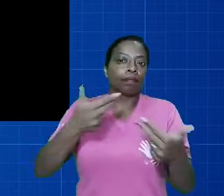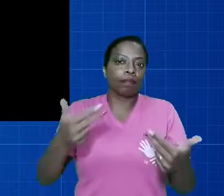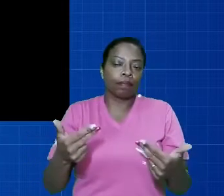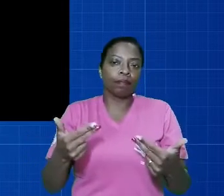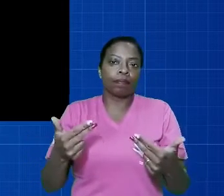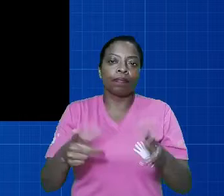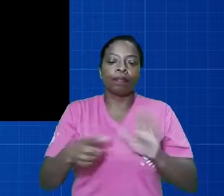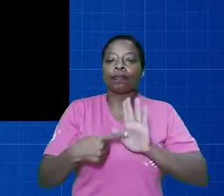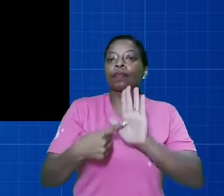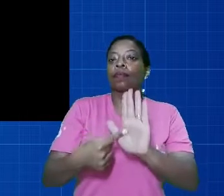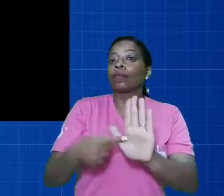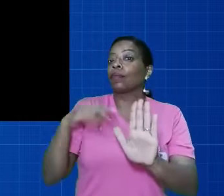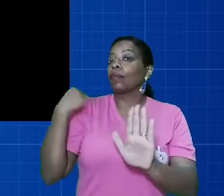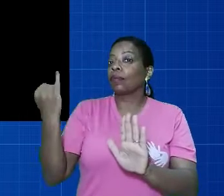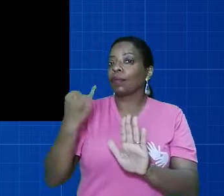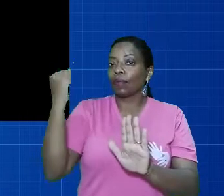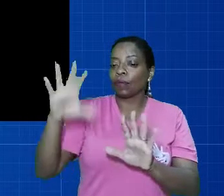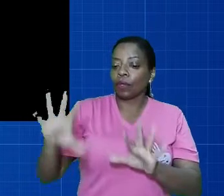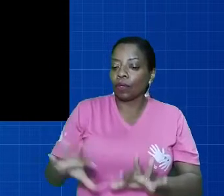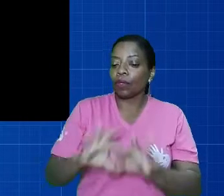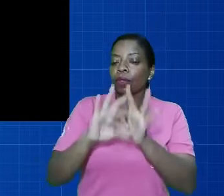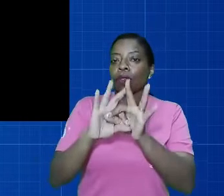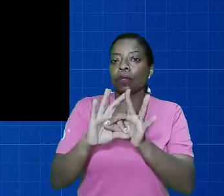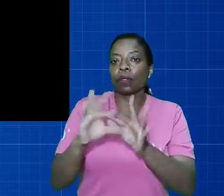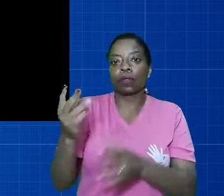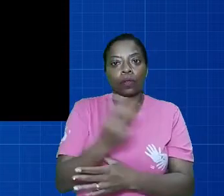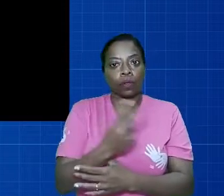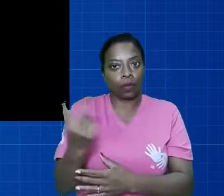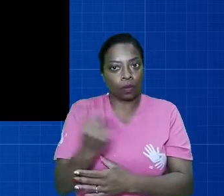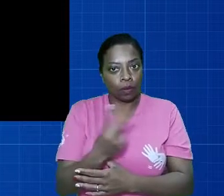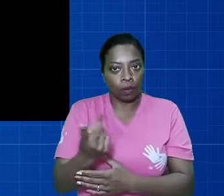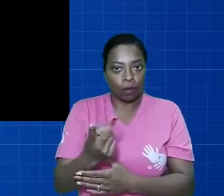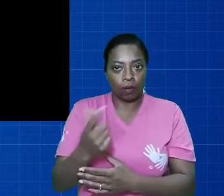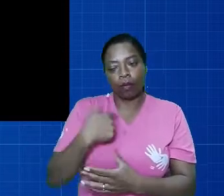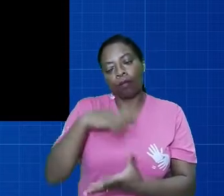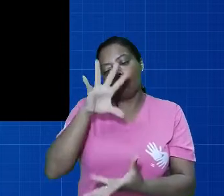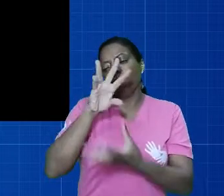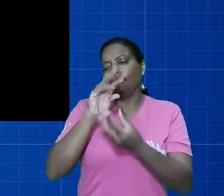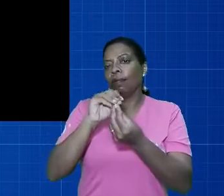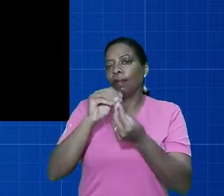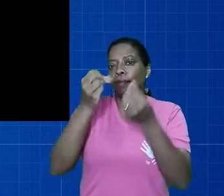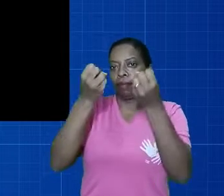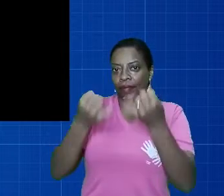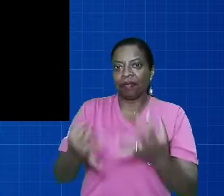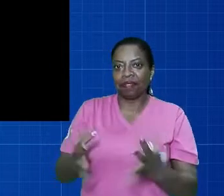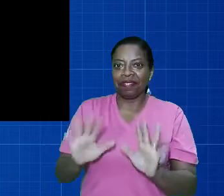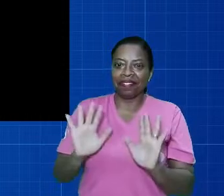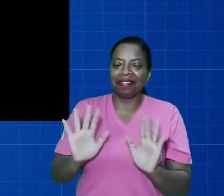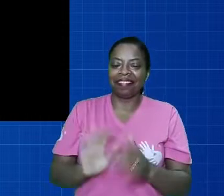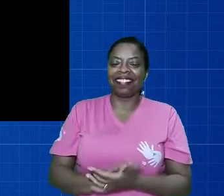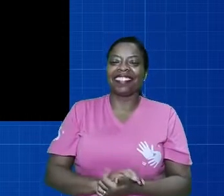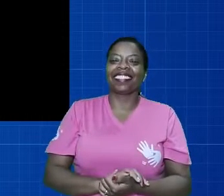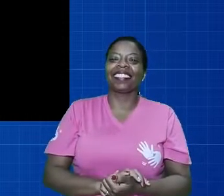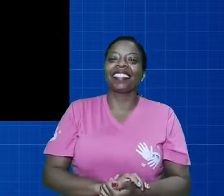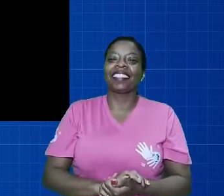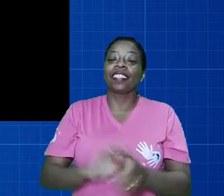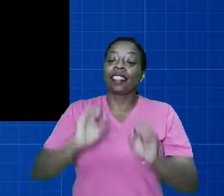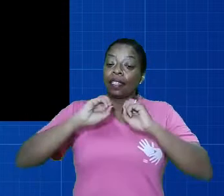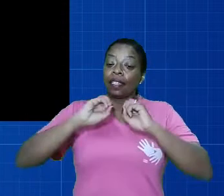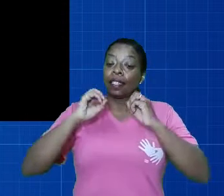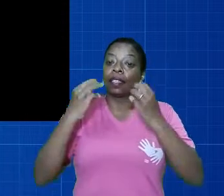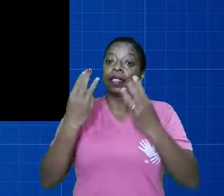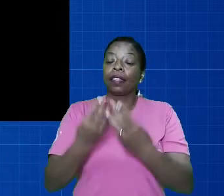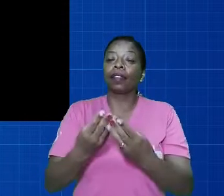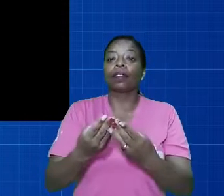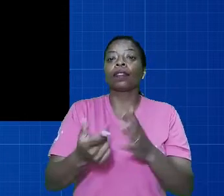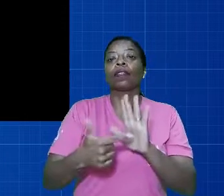vão fazer uma certa junção desses dois aspectos. Né? Claro, isso bem resumidamente. E a oficina, ela surge já num